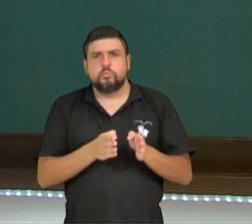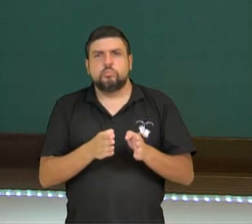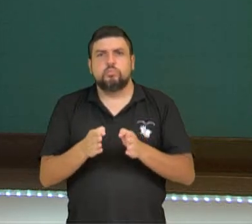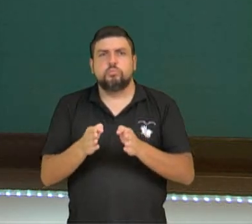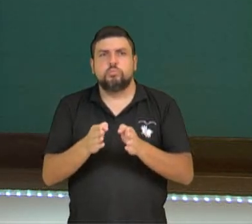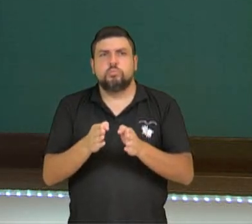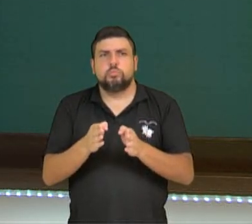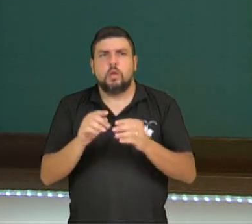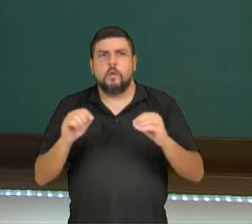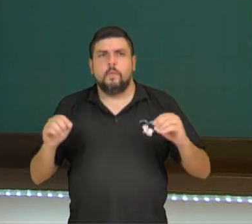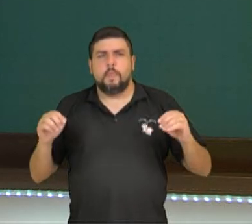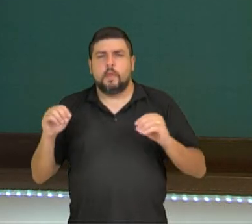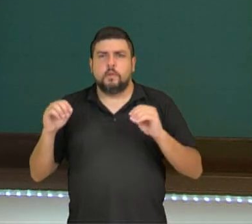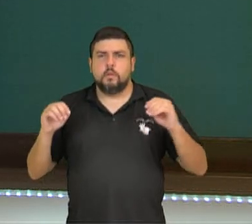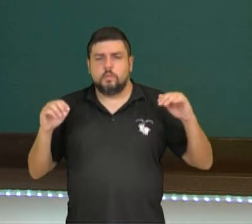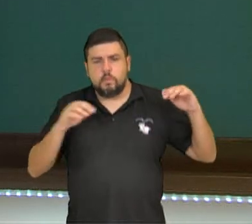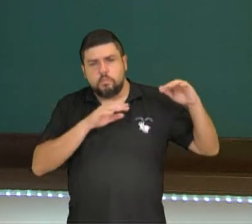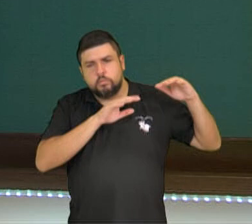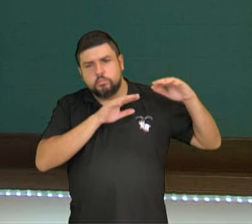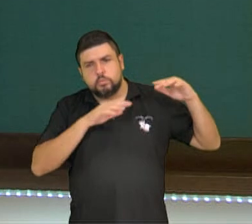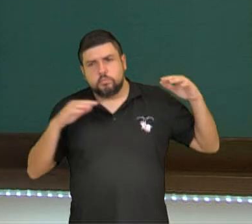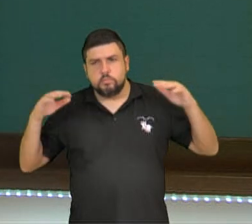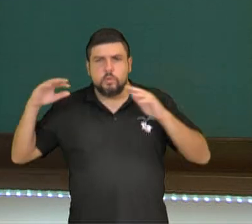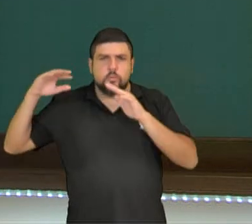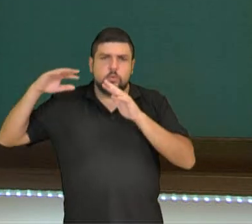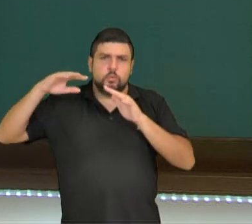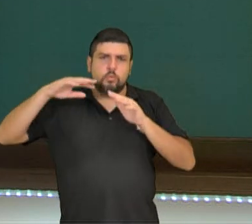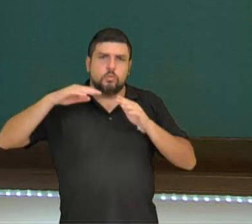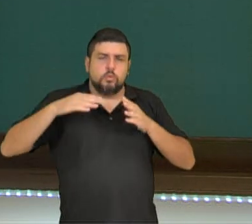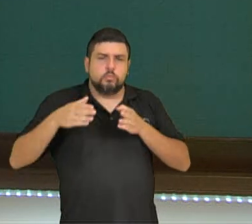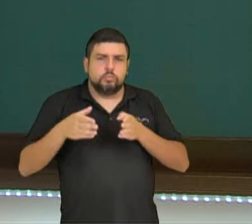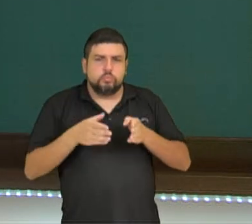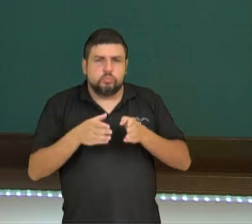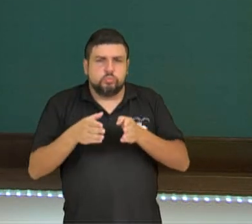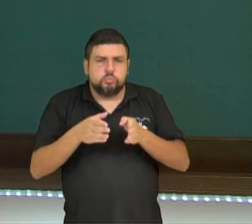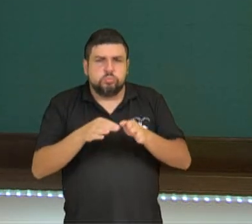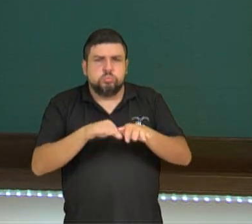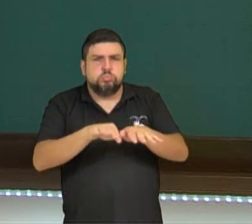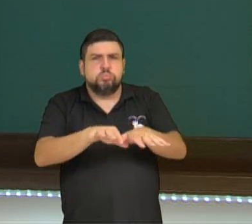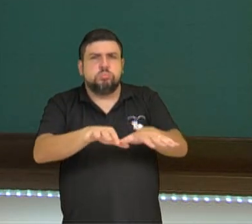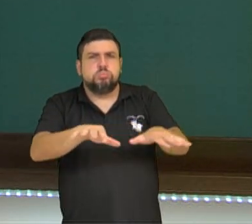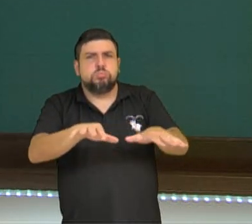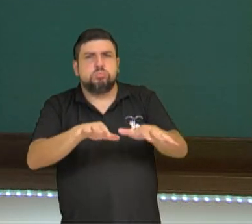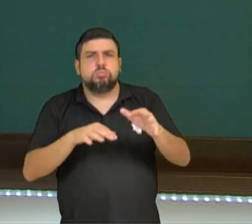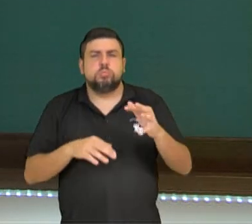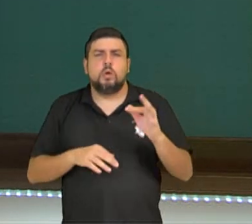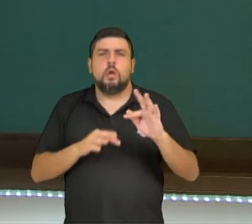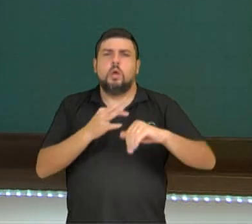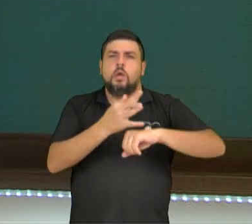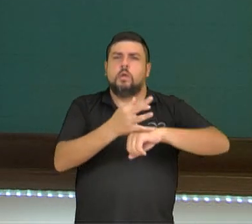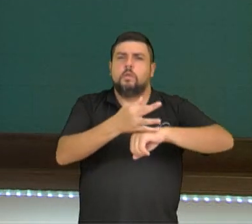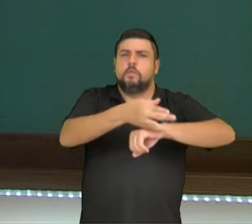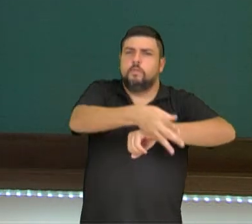vai correr na direção do interior lá para a Foz do Iguaçu. Então, características importantes por ser o maior